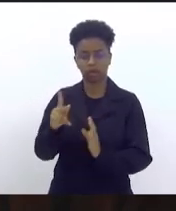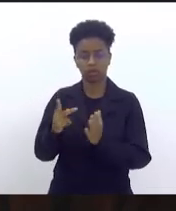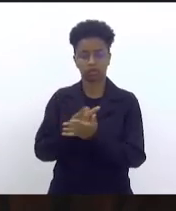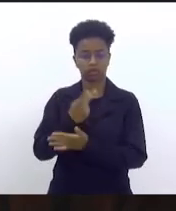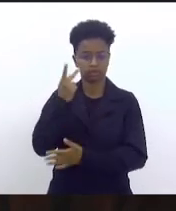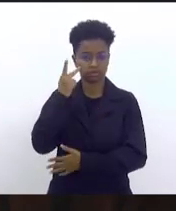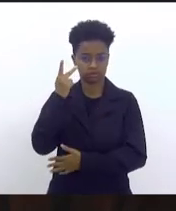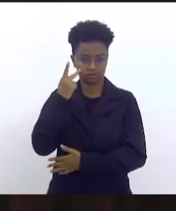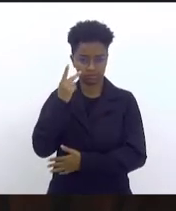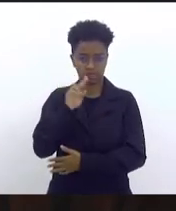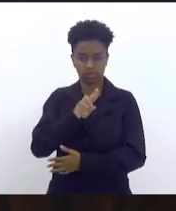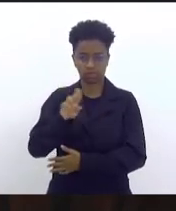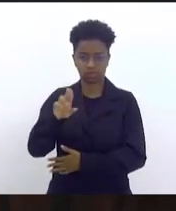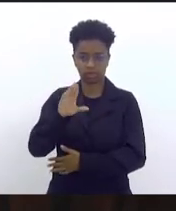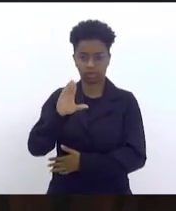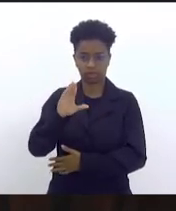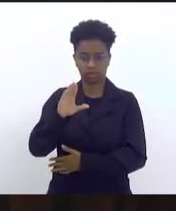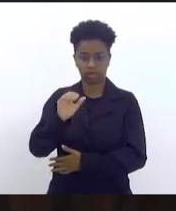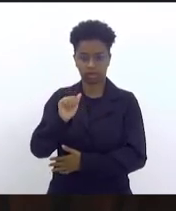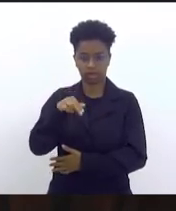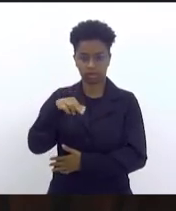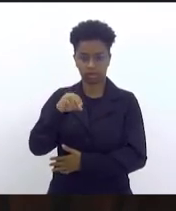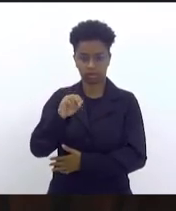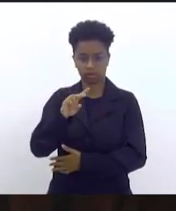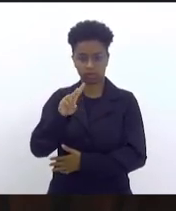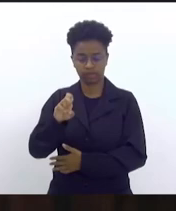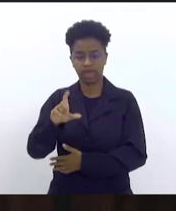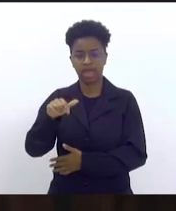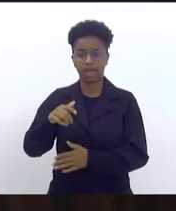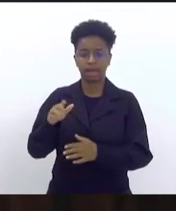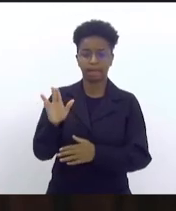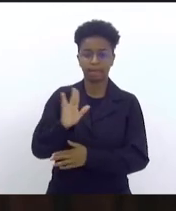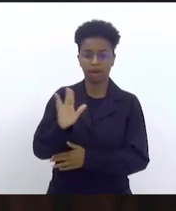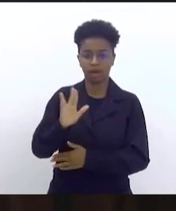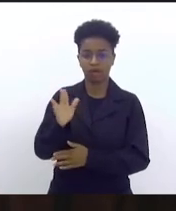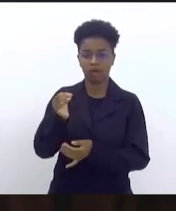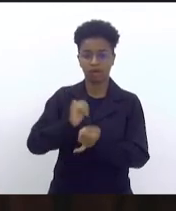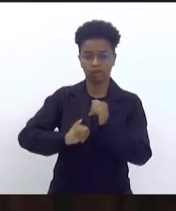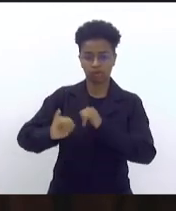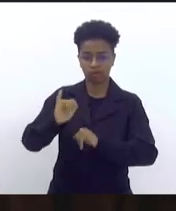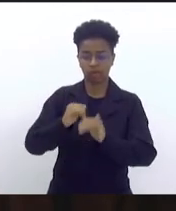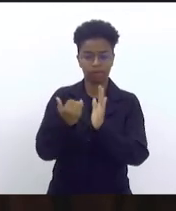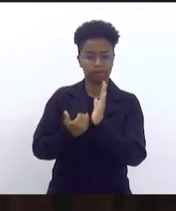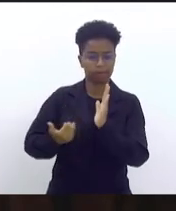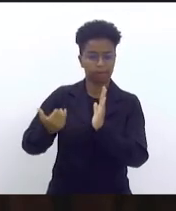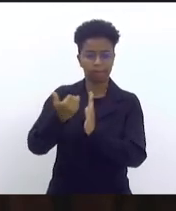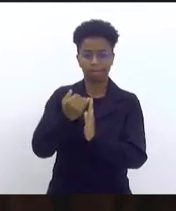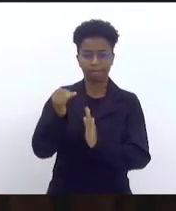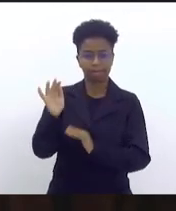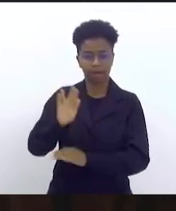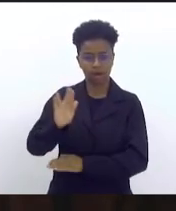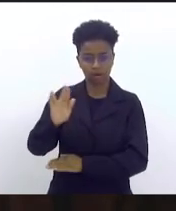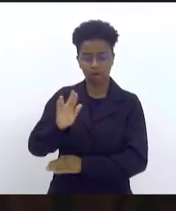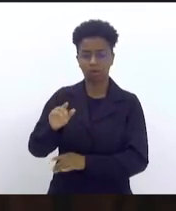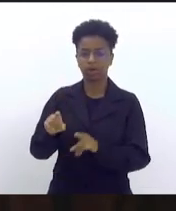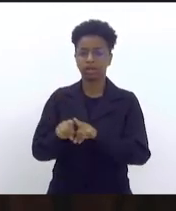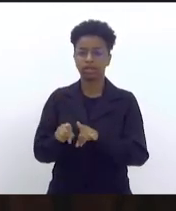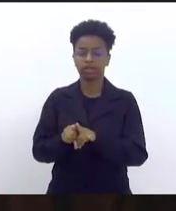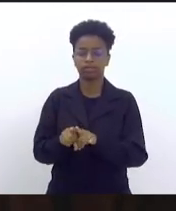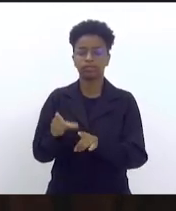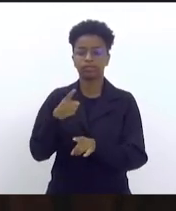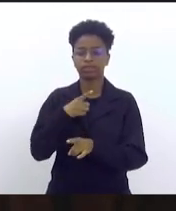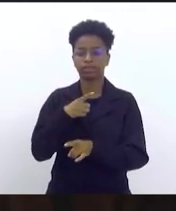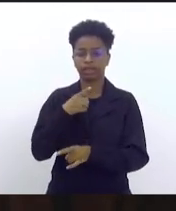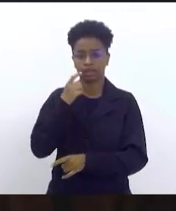chamado K9 uma maconha sintética super maconha os canabinoides sintéticos que tem até